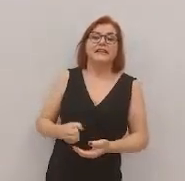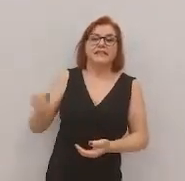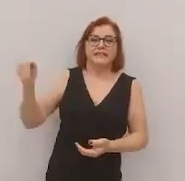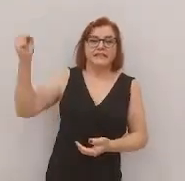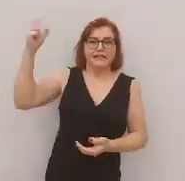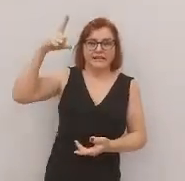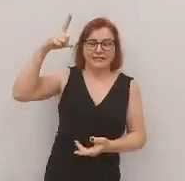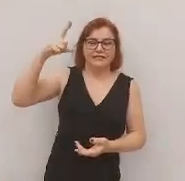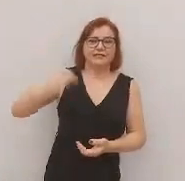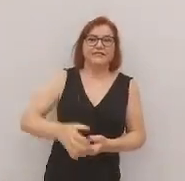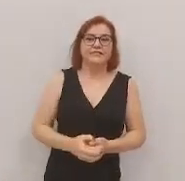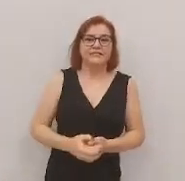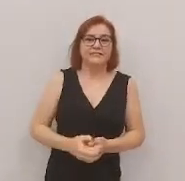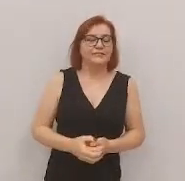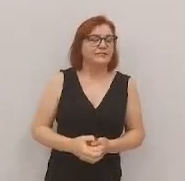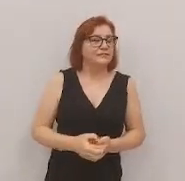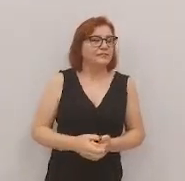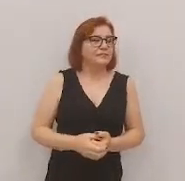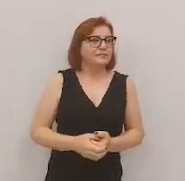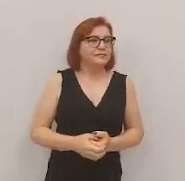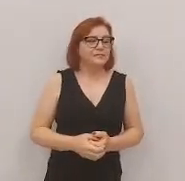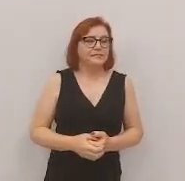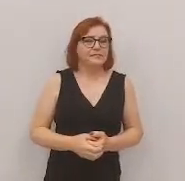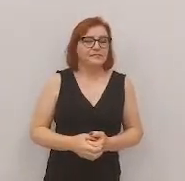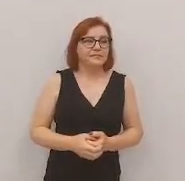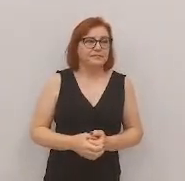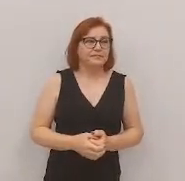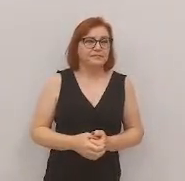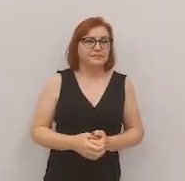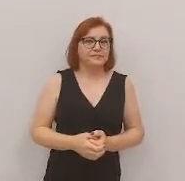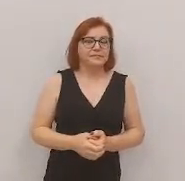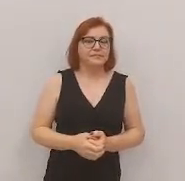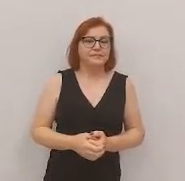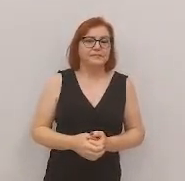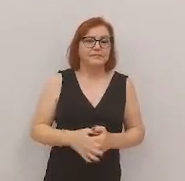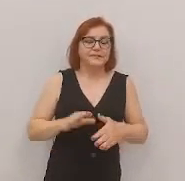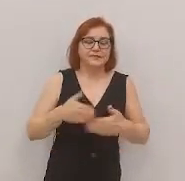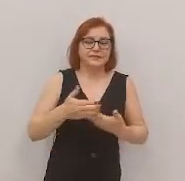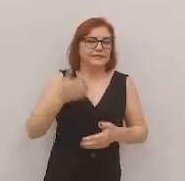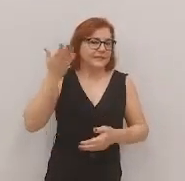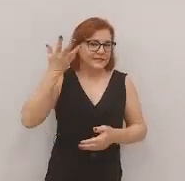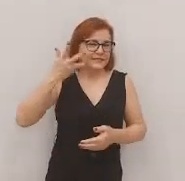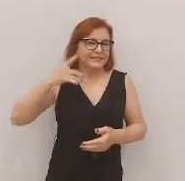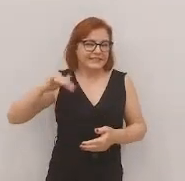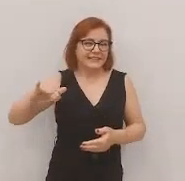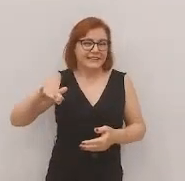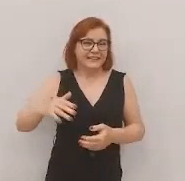Oh, Senhor Jesus. Eu vejo quando eu era criança, né? Quando eu era criança,